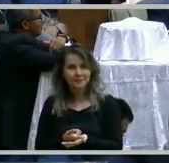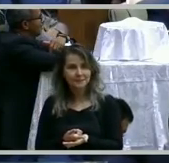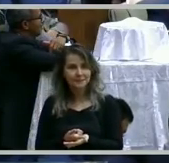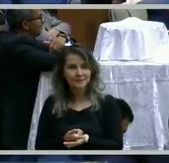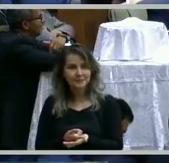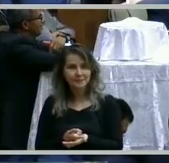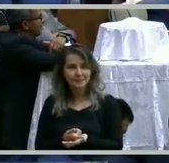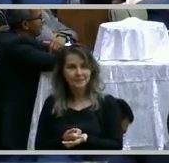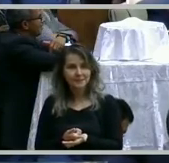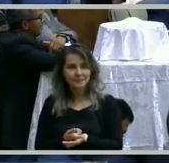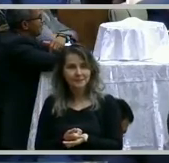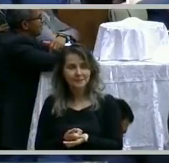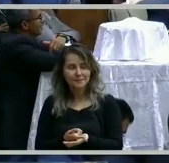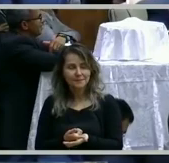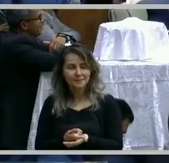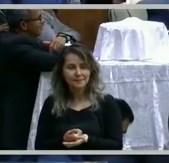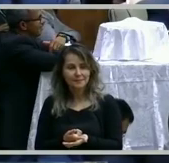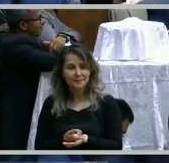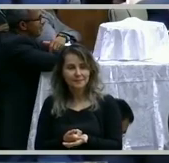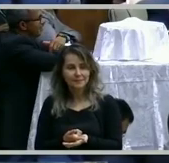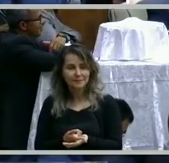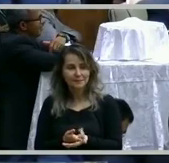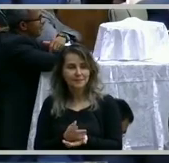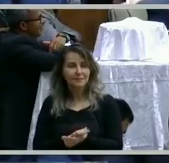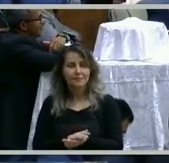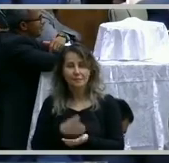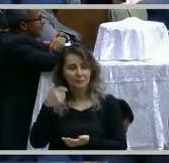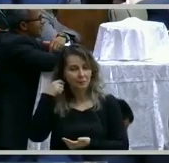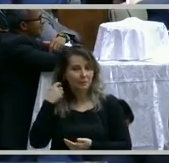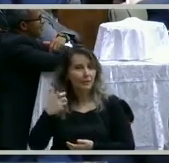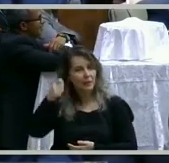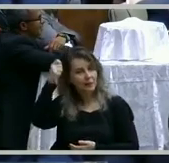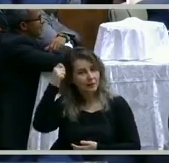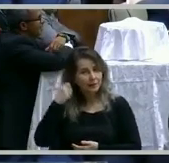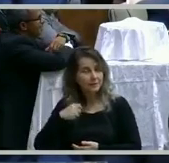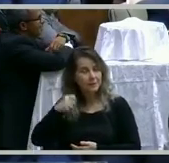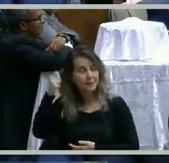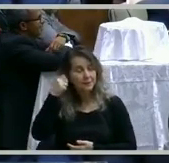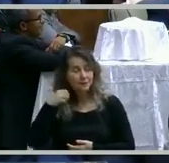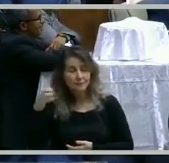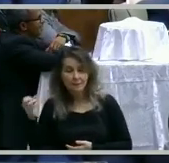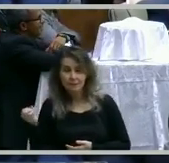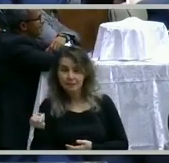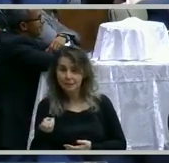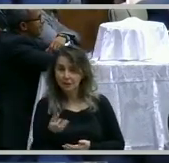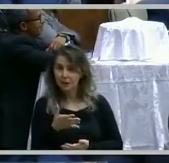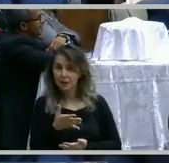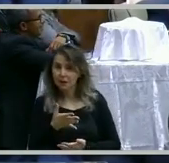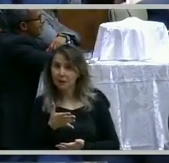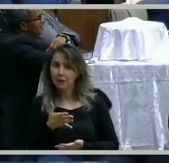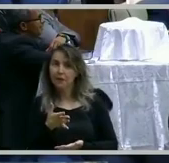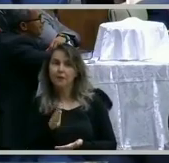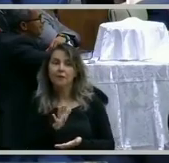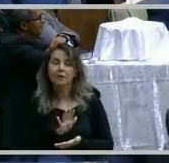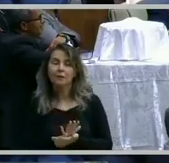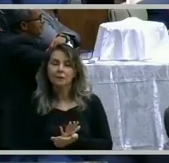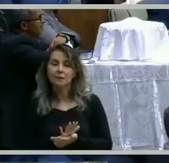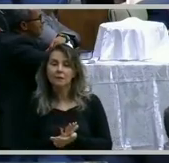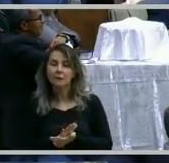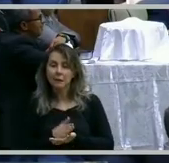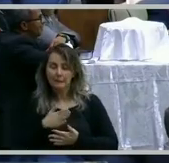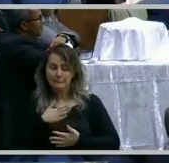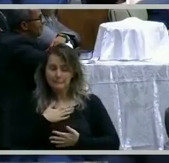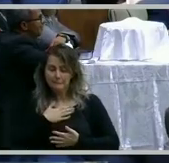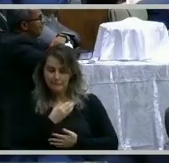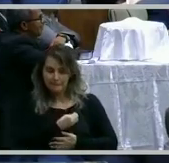de cavalo. Cabelo de cavalo. Vou comprar uma flanela nova. E vou dar um polimento na minha estrela. E vou brilhar mais